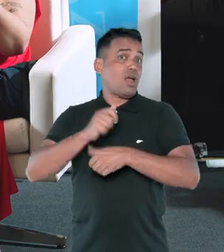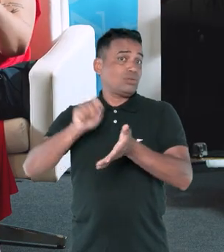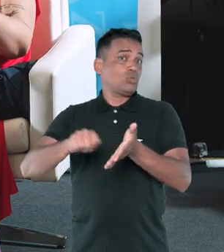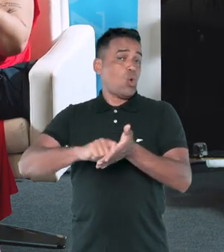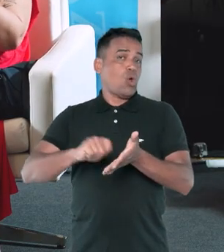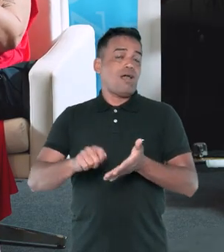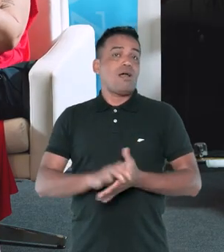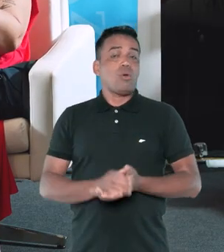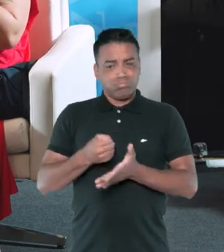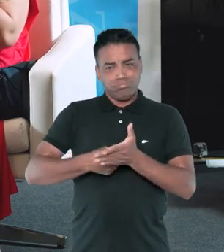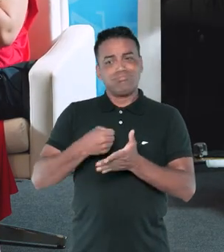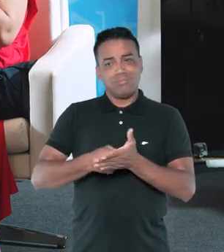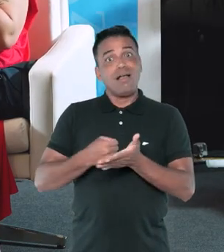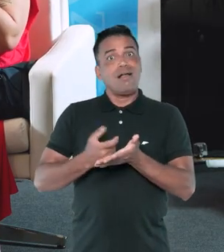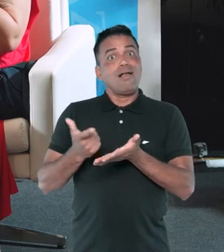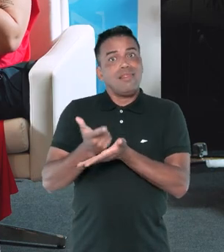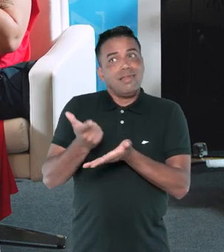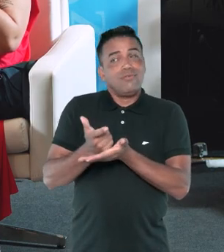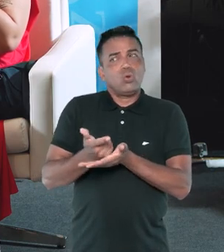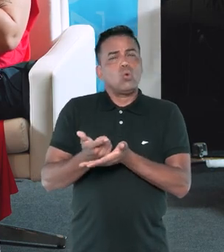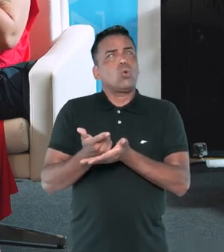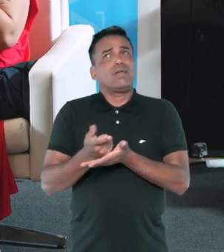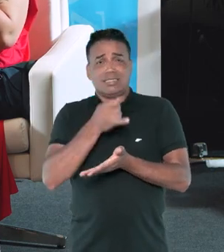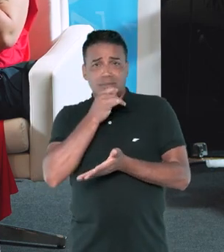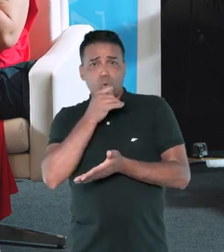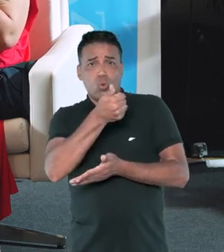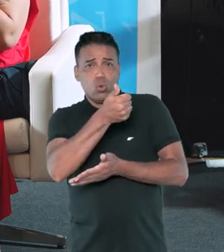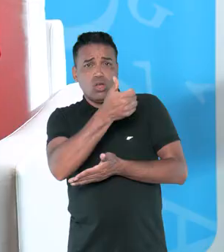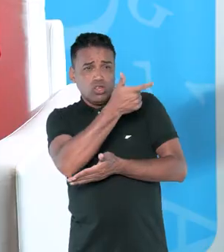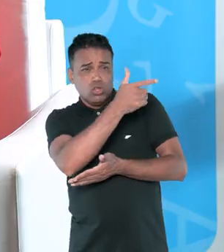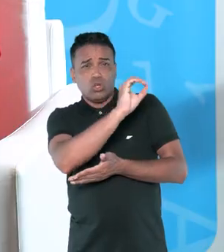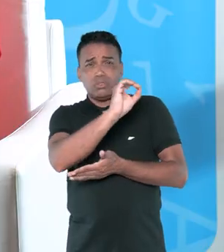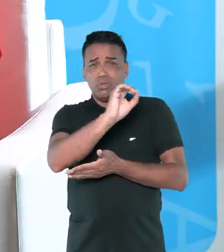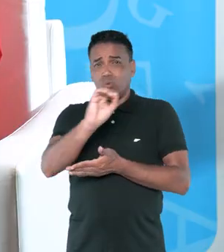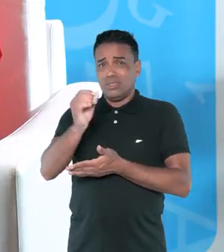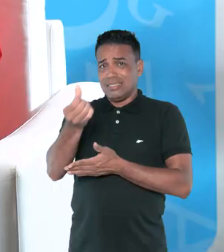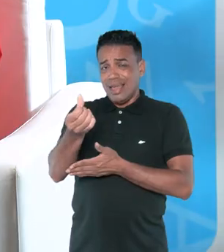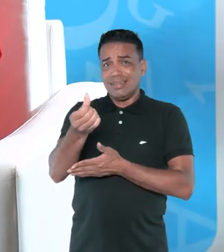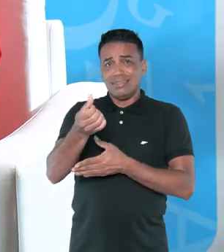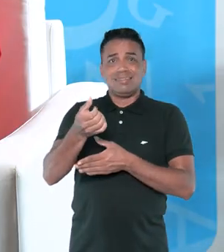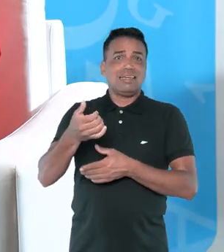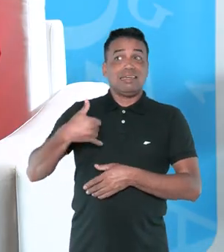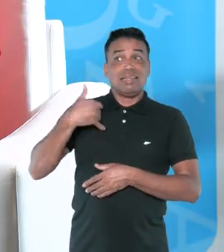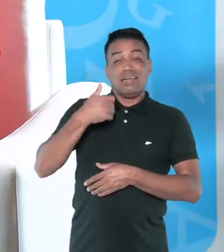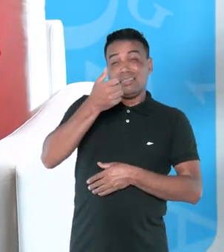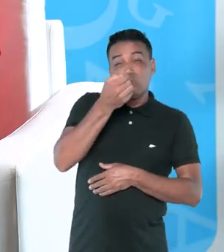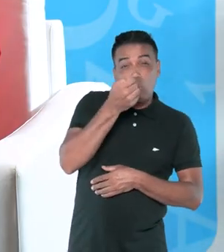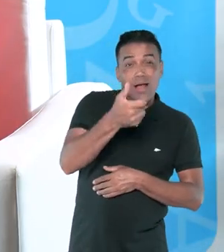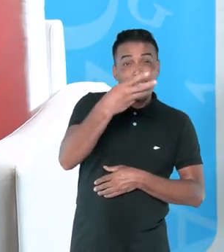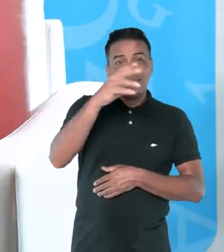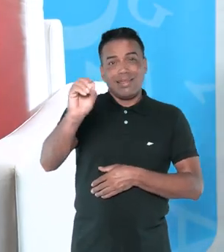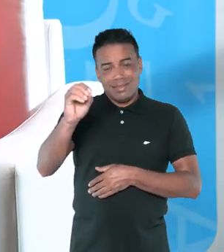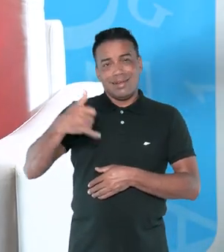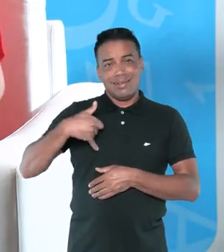desisti, e aí saí nesses livros, e aí em 2006, eu estava perto de fazer 30 anos e tinha feito